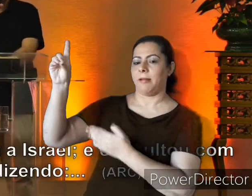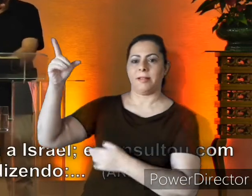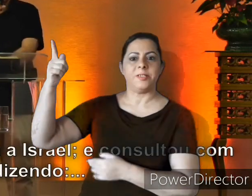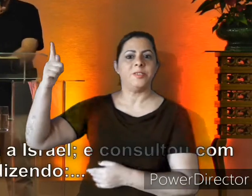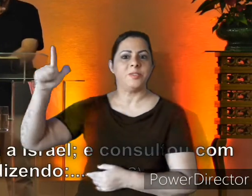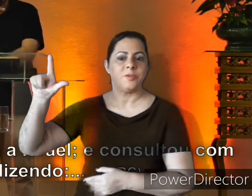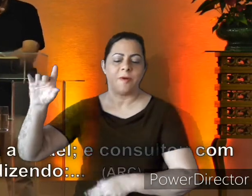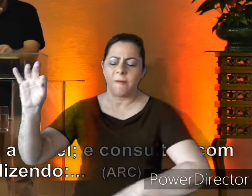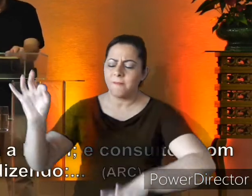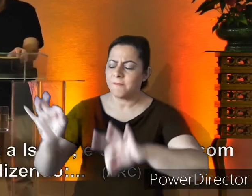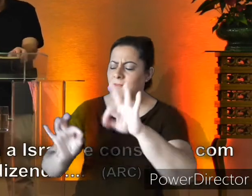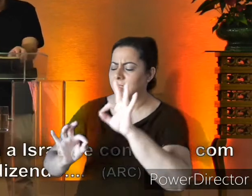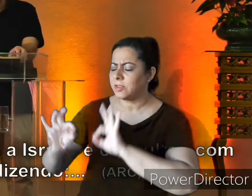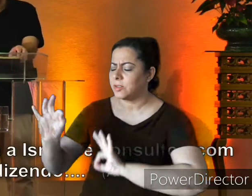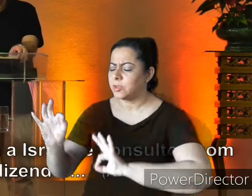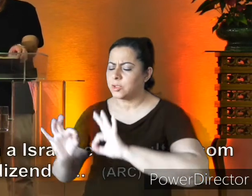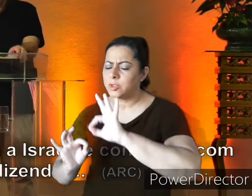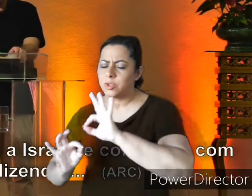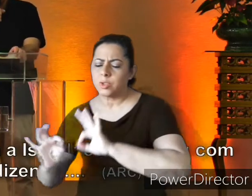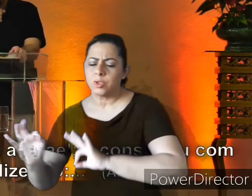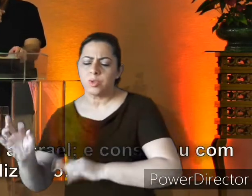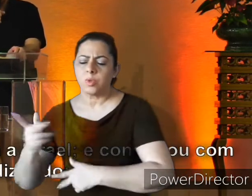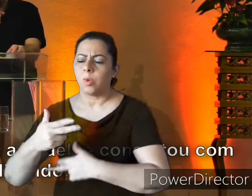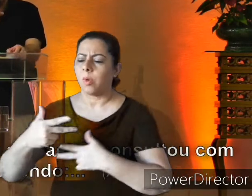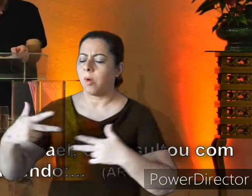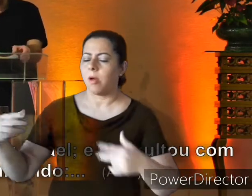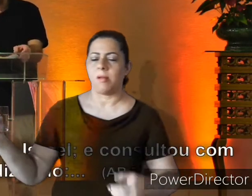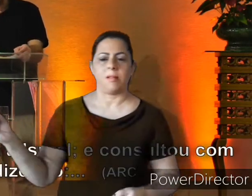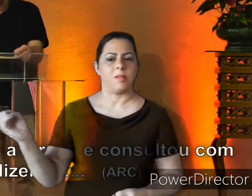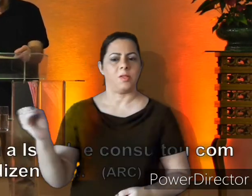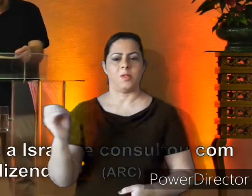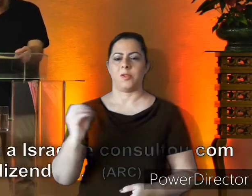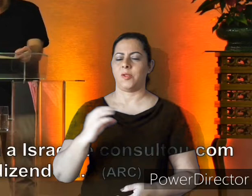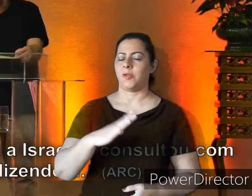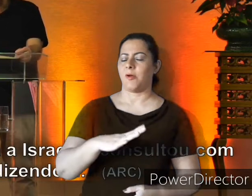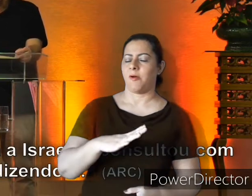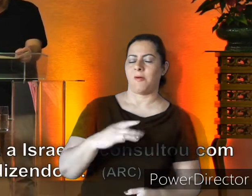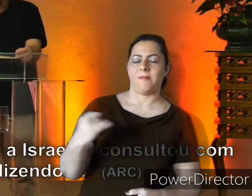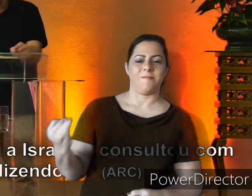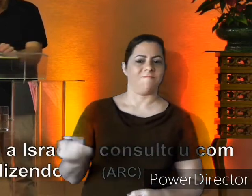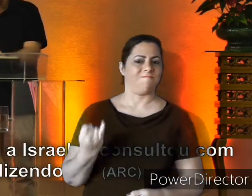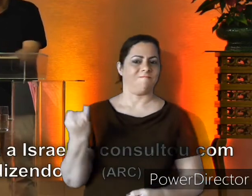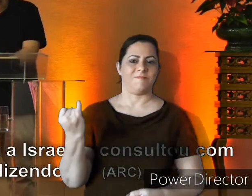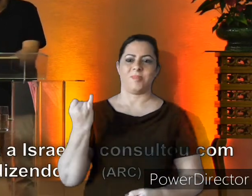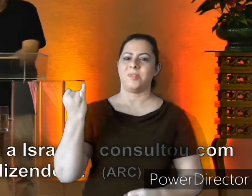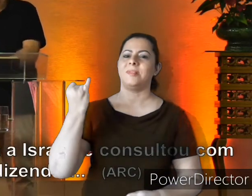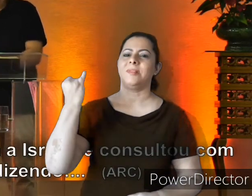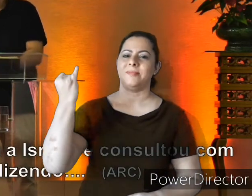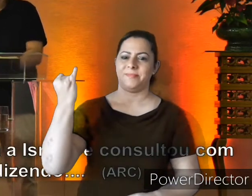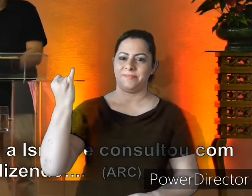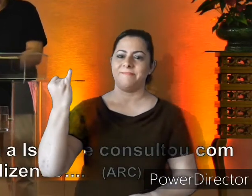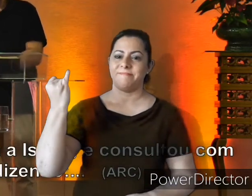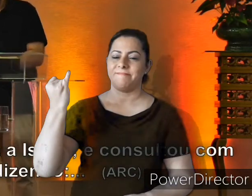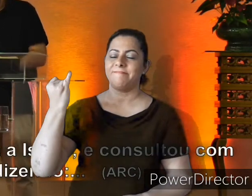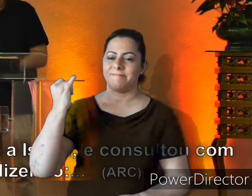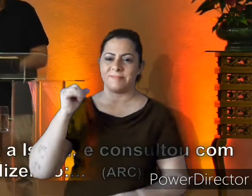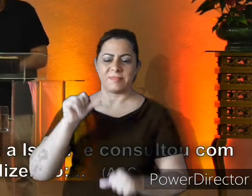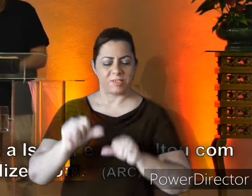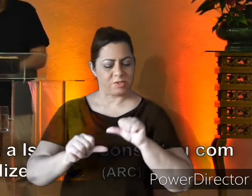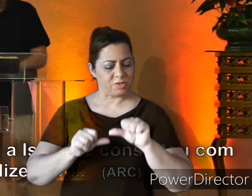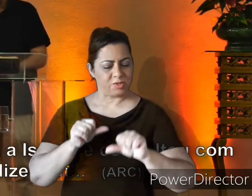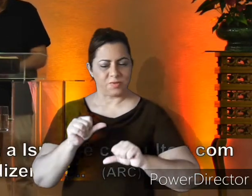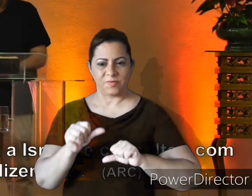novas, coisas tremendas. Eu creio que mais uma vez, Deus já está